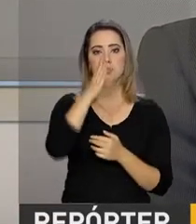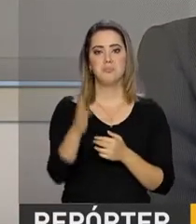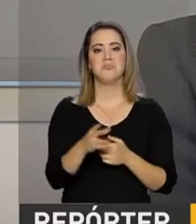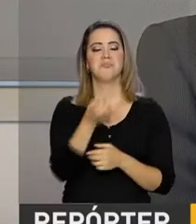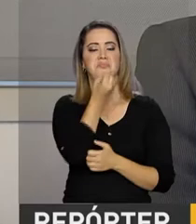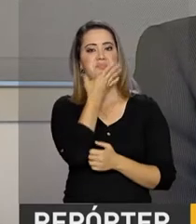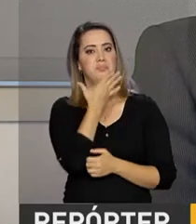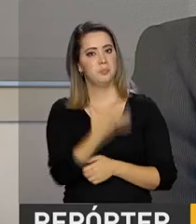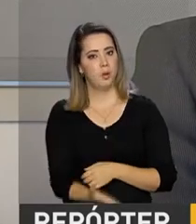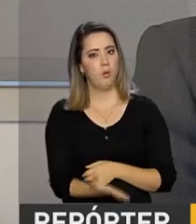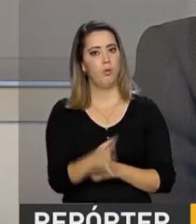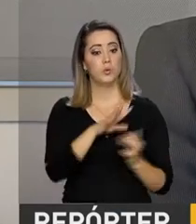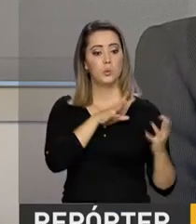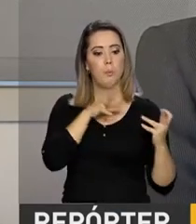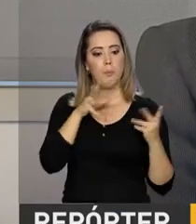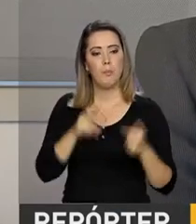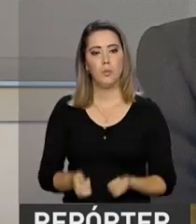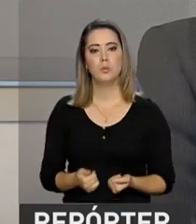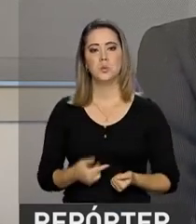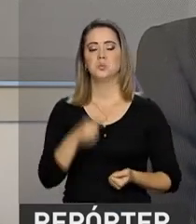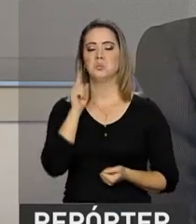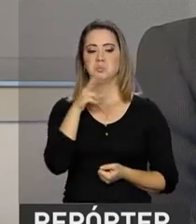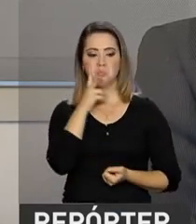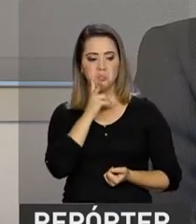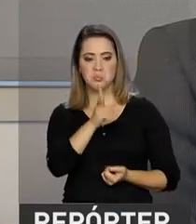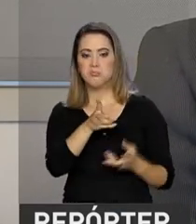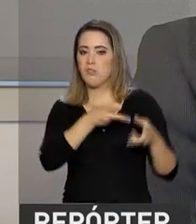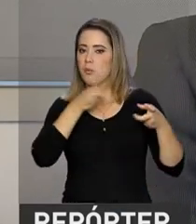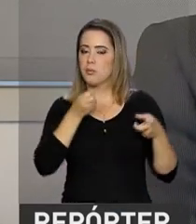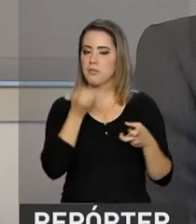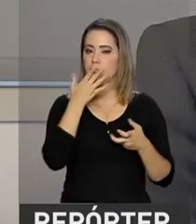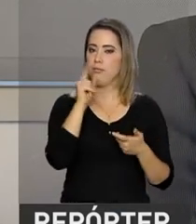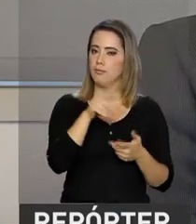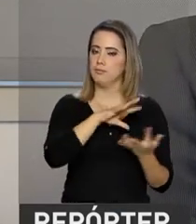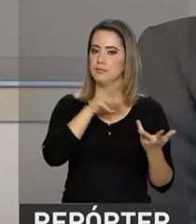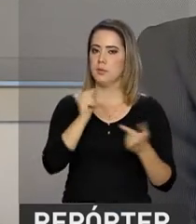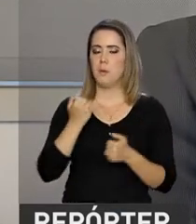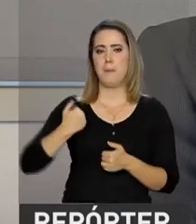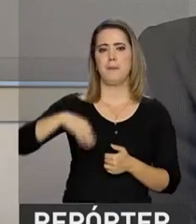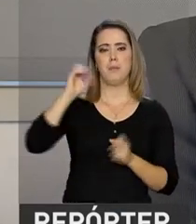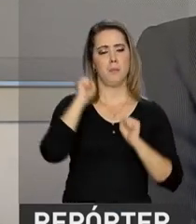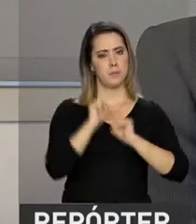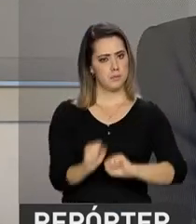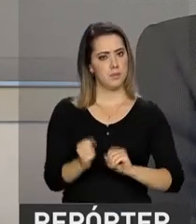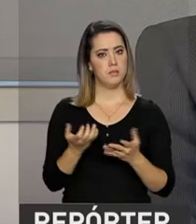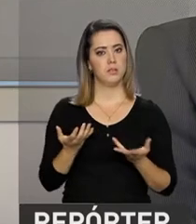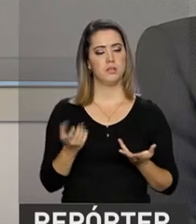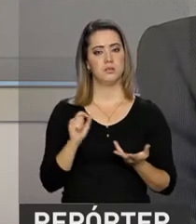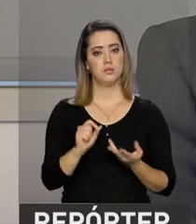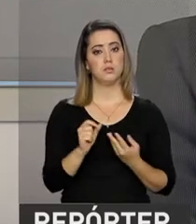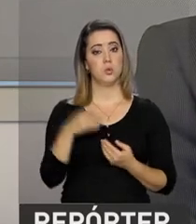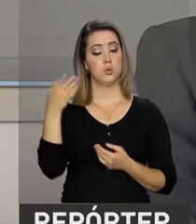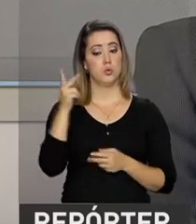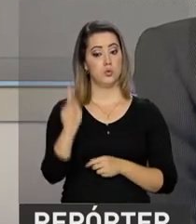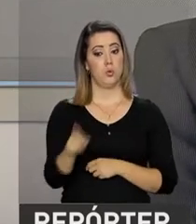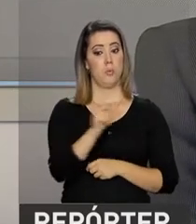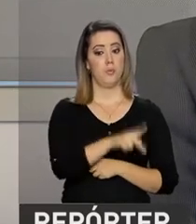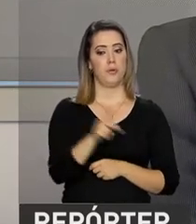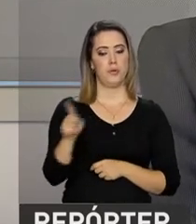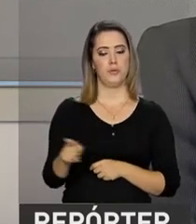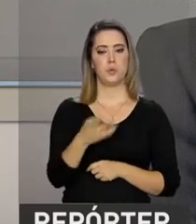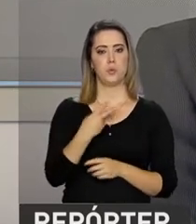internacionalmente é o maior programa onde exista a possibilidade de o professor